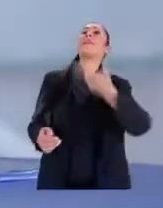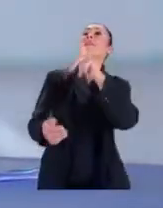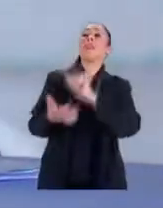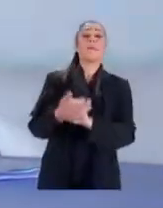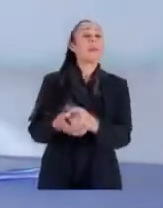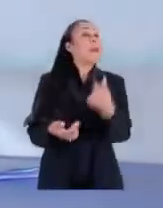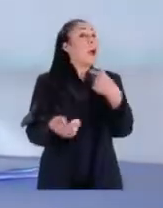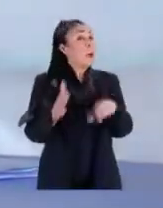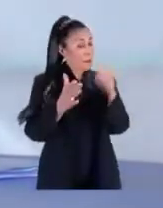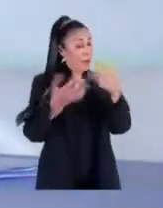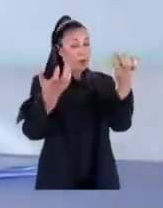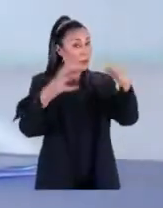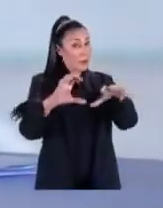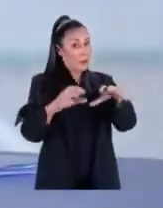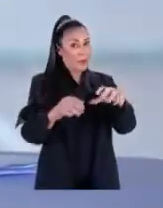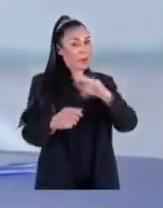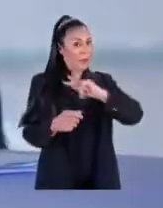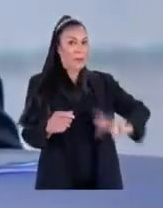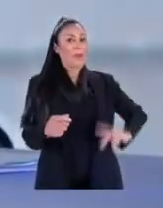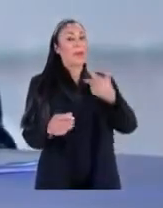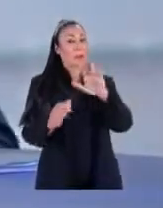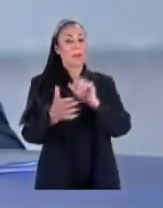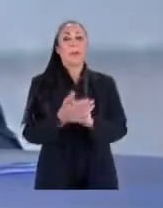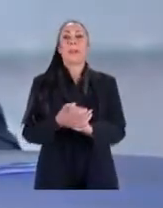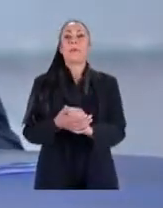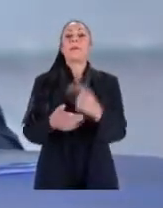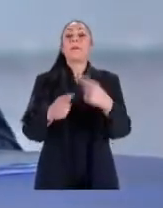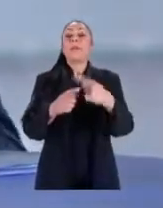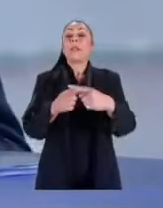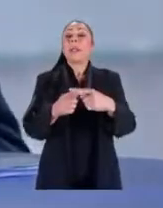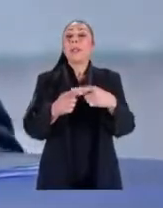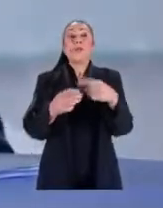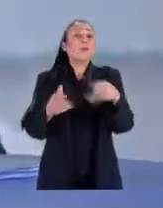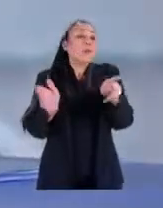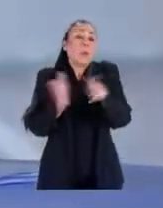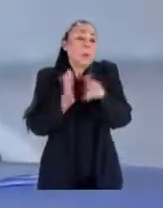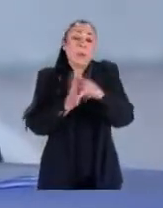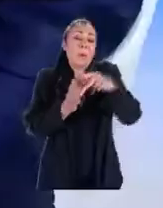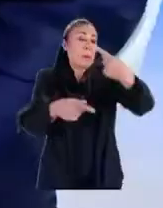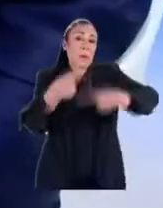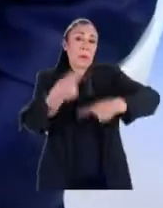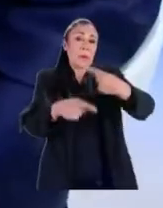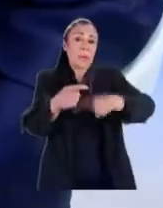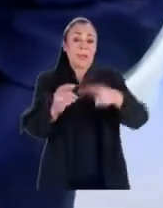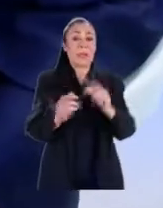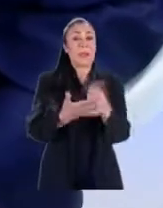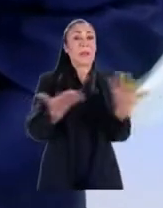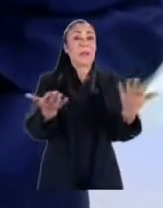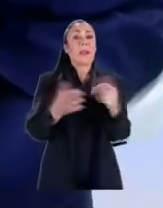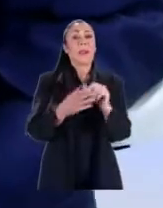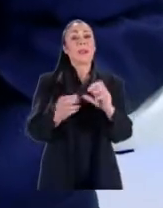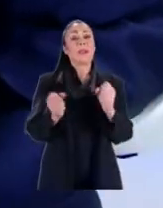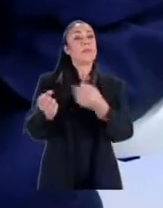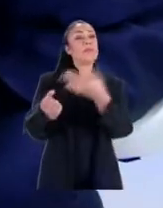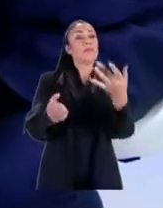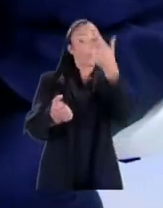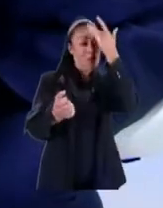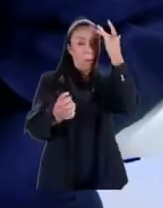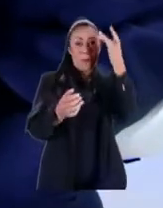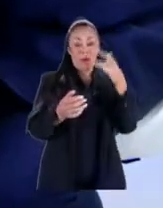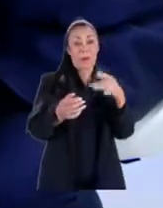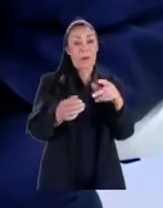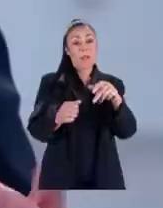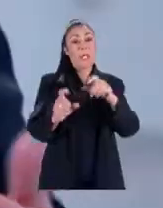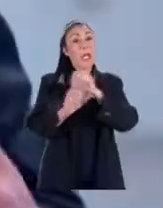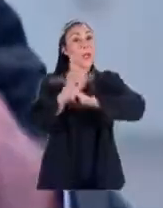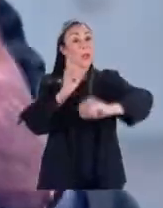eu não quero ser presidente de novo. As circunstâncias políticas fez com que um conjunto de pessoas da sociedade